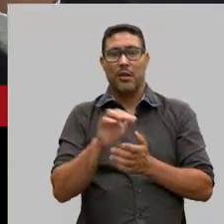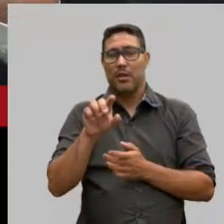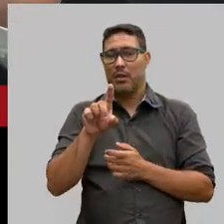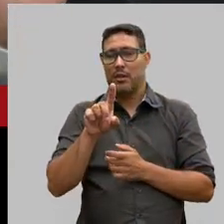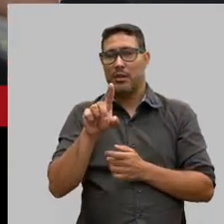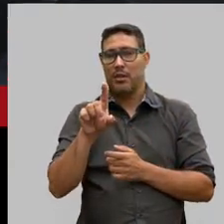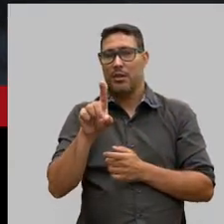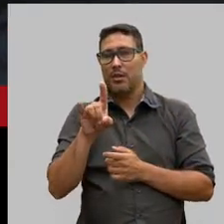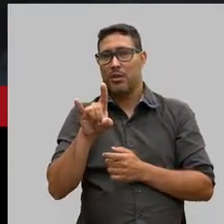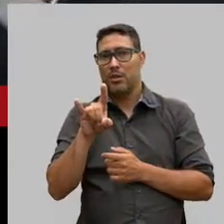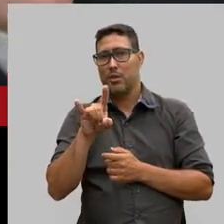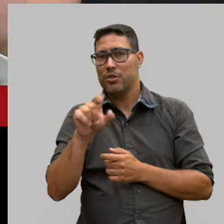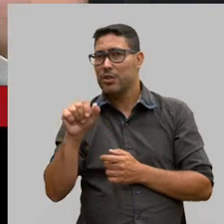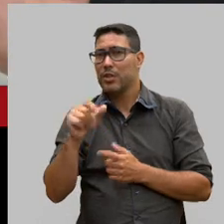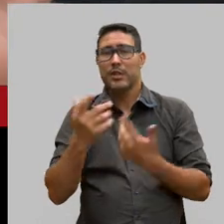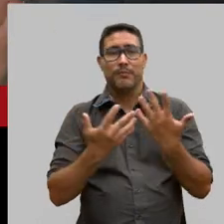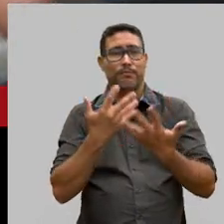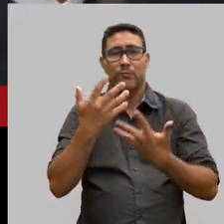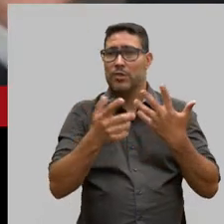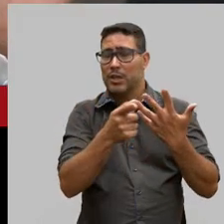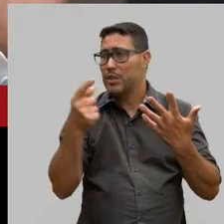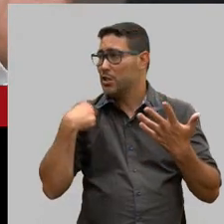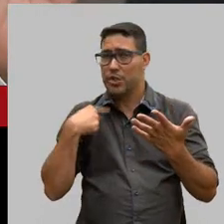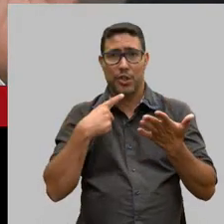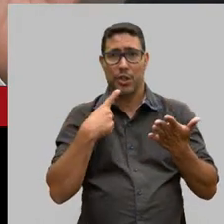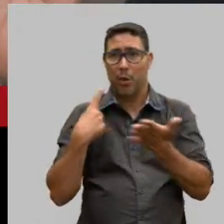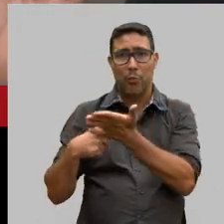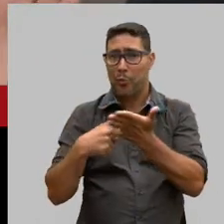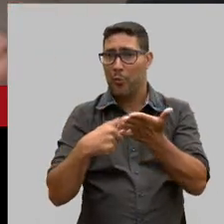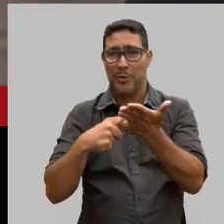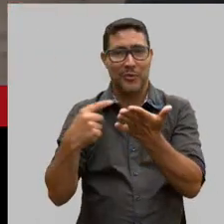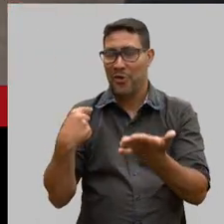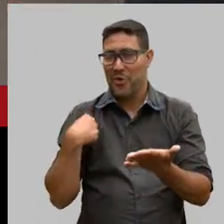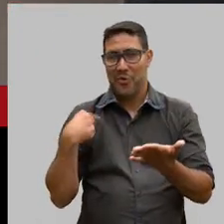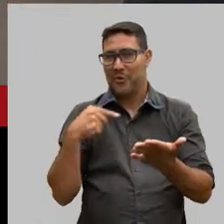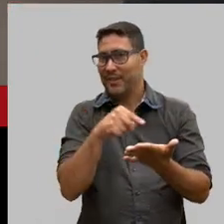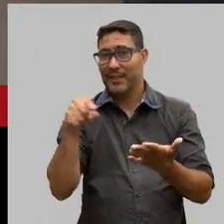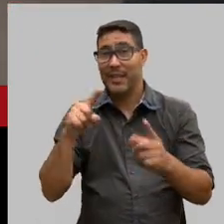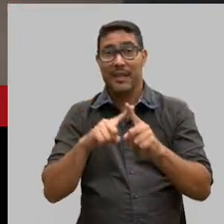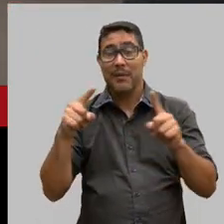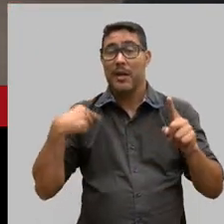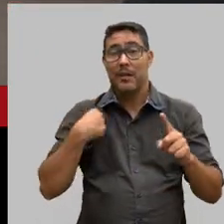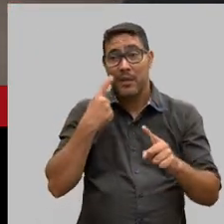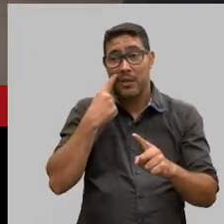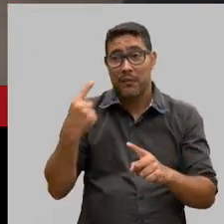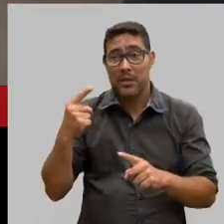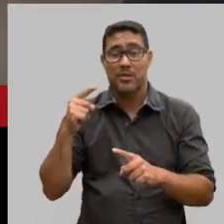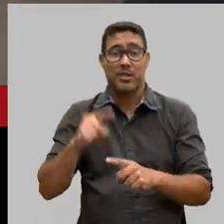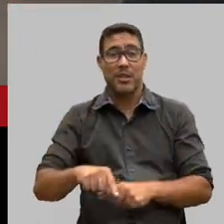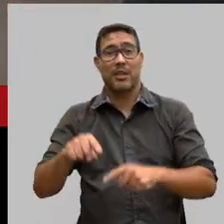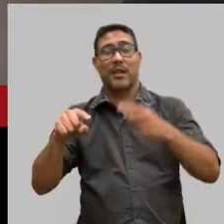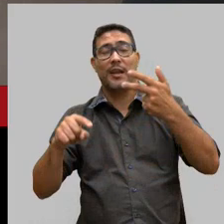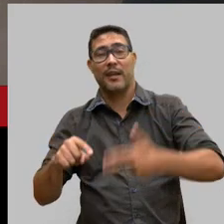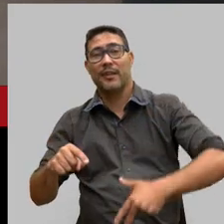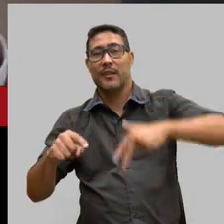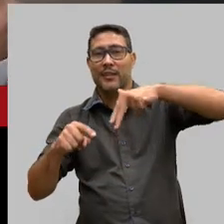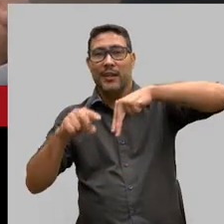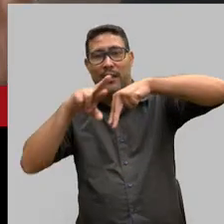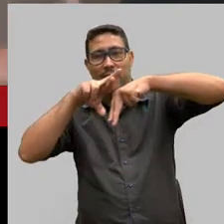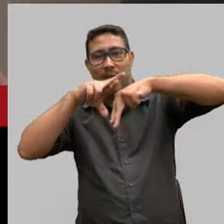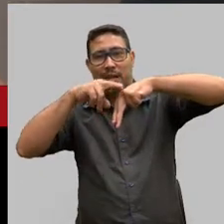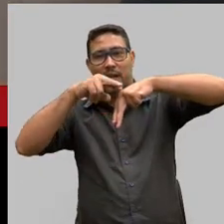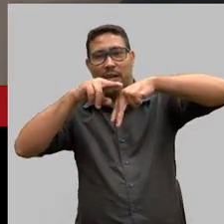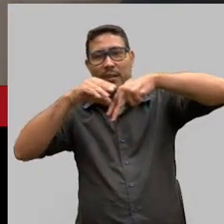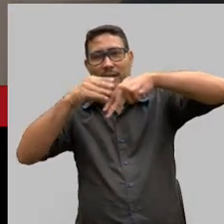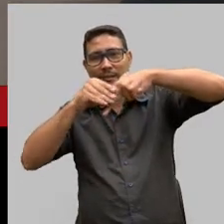e Nós não combinamos Nós não combinamos isso aqui mas como eu vi que tava tendo fibromialgia que tava tendo